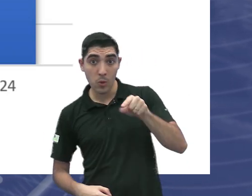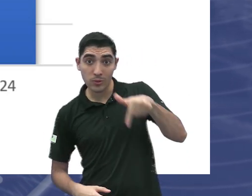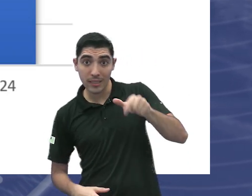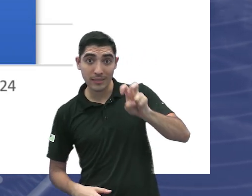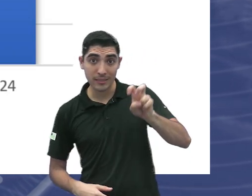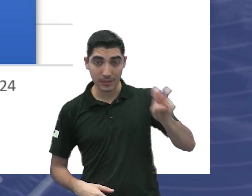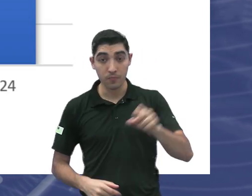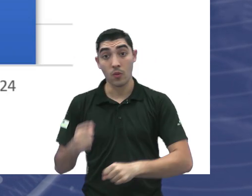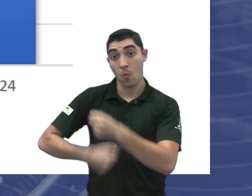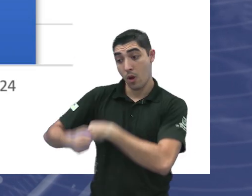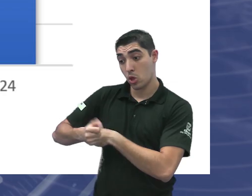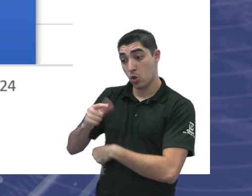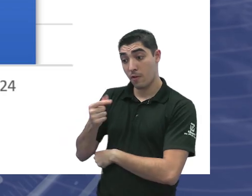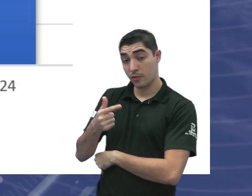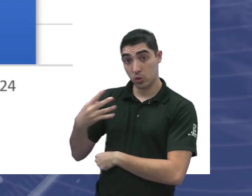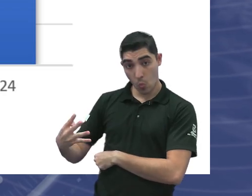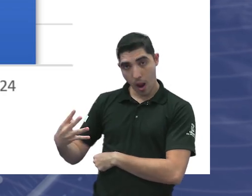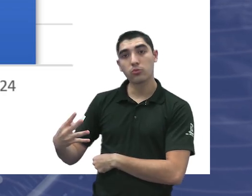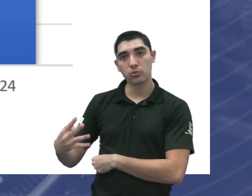1.755, 2024,